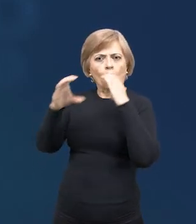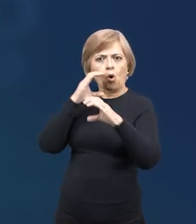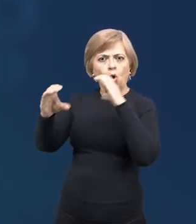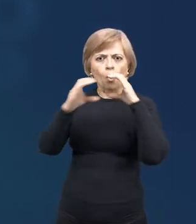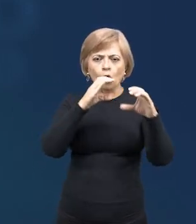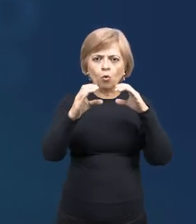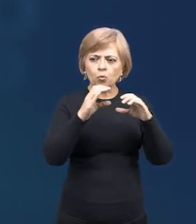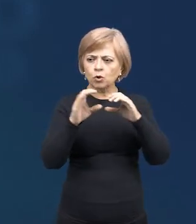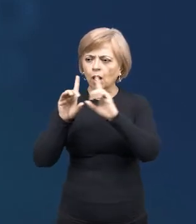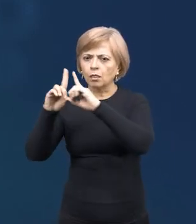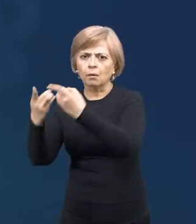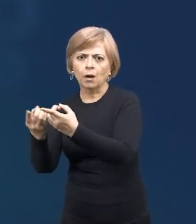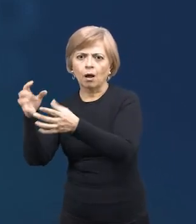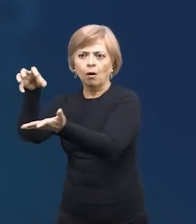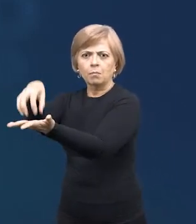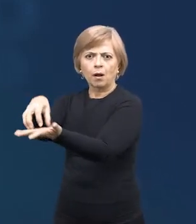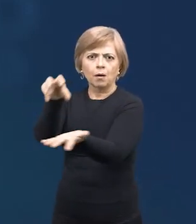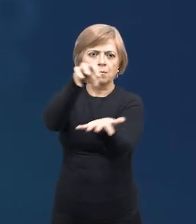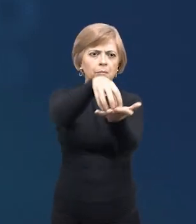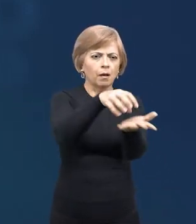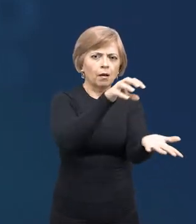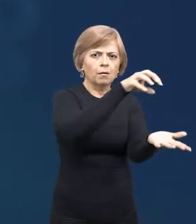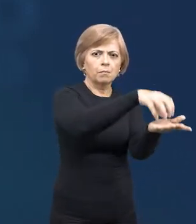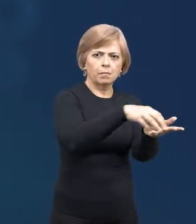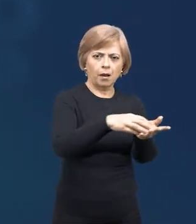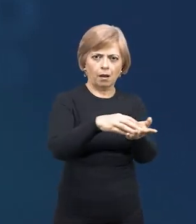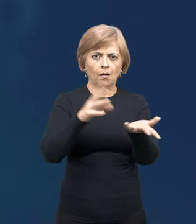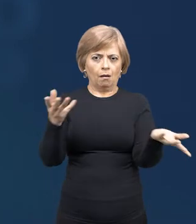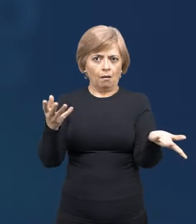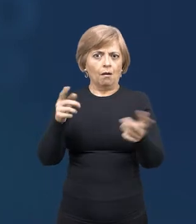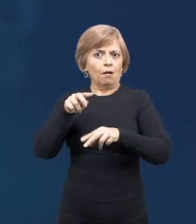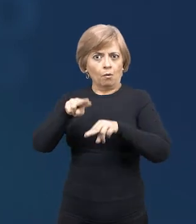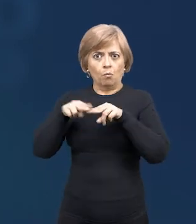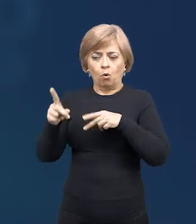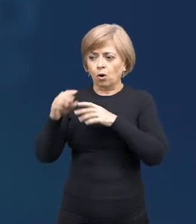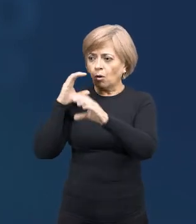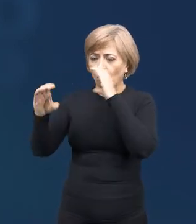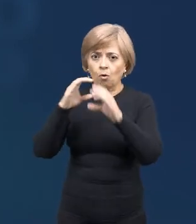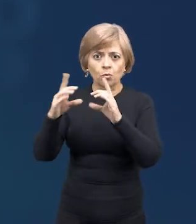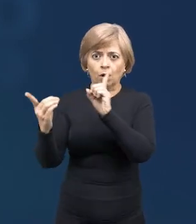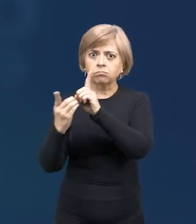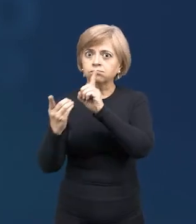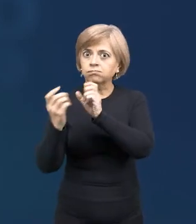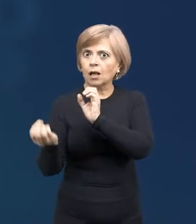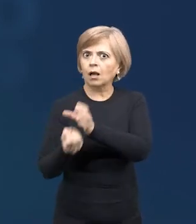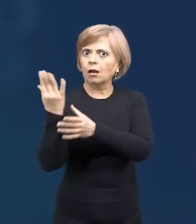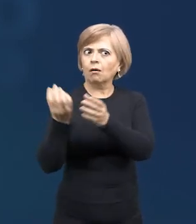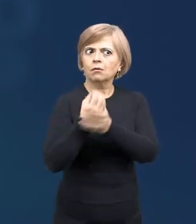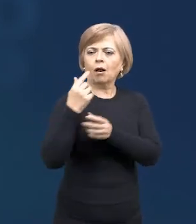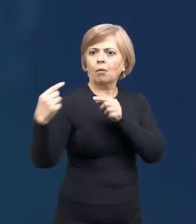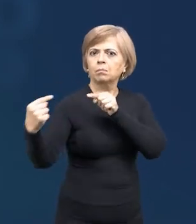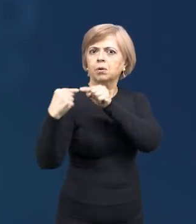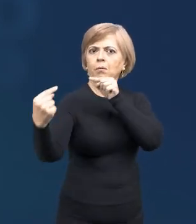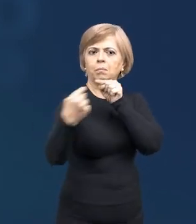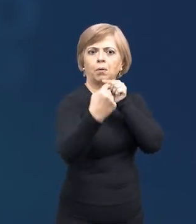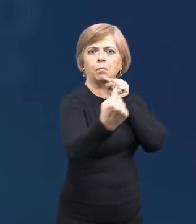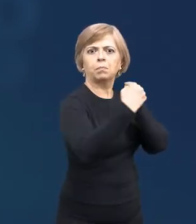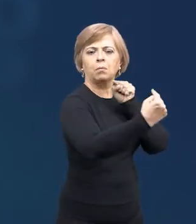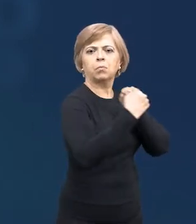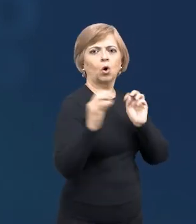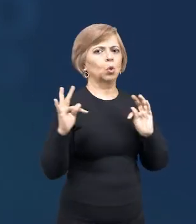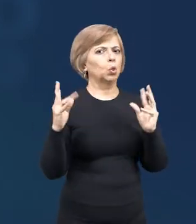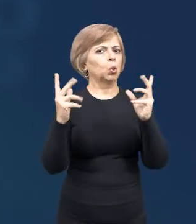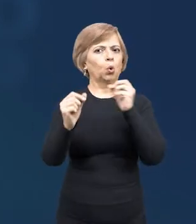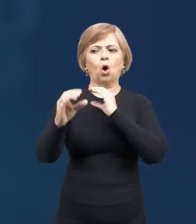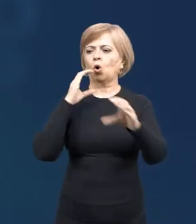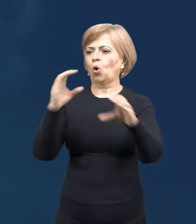órgãos de execução e órgãos administrativos também, né? Inclusive no âmbito da própria ouvidoria do Ministério Público, que também acabou desempenhando